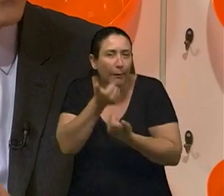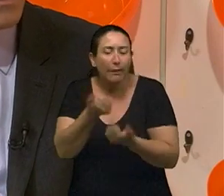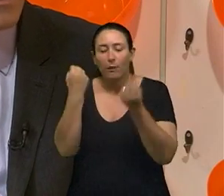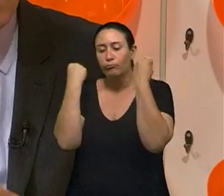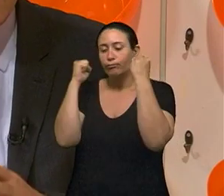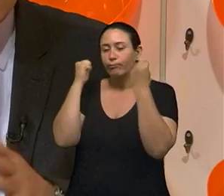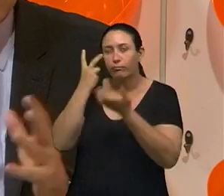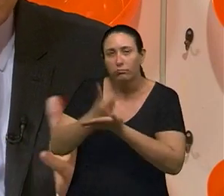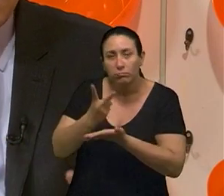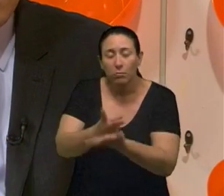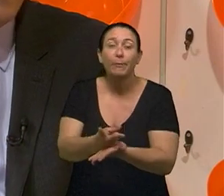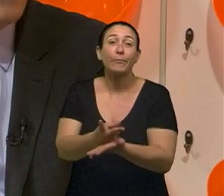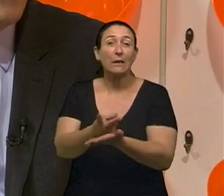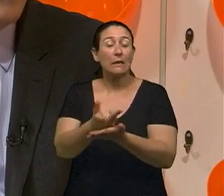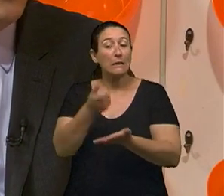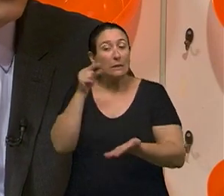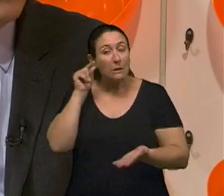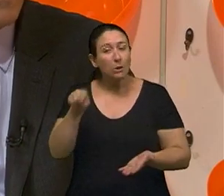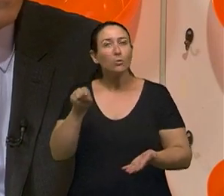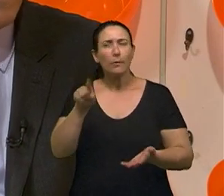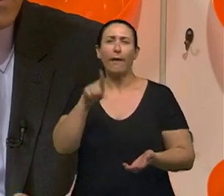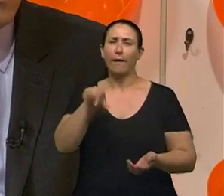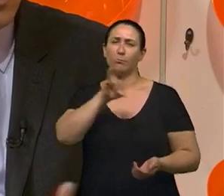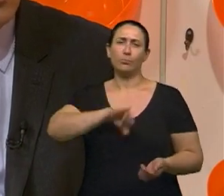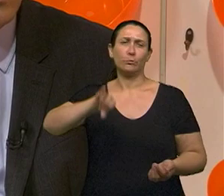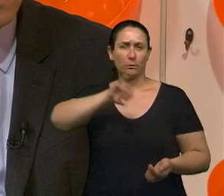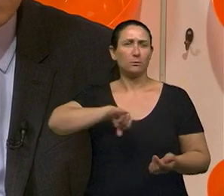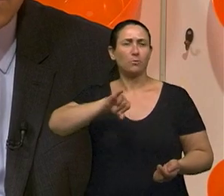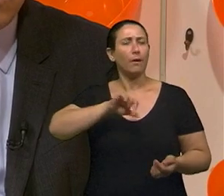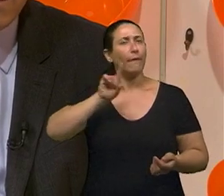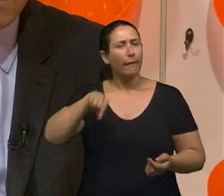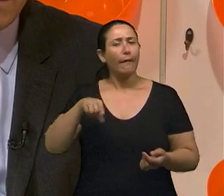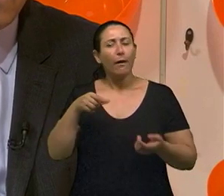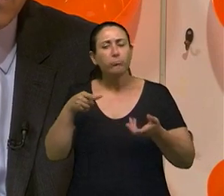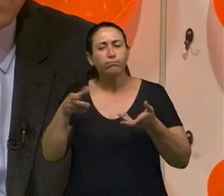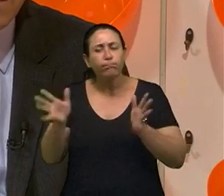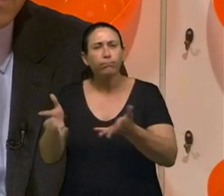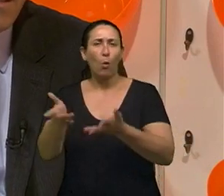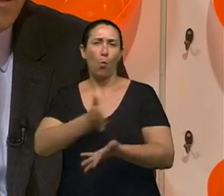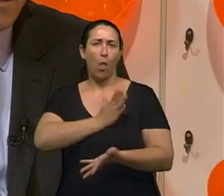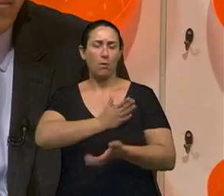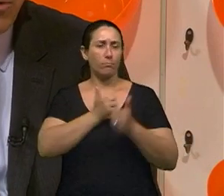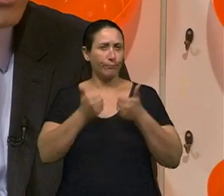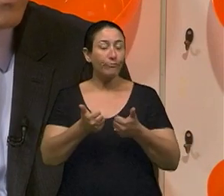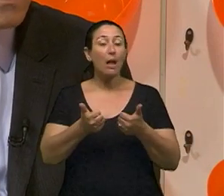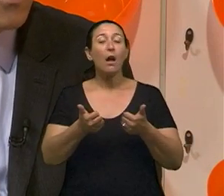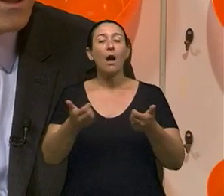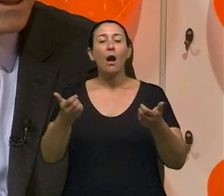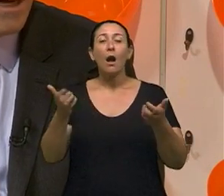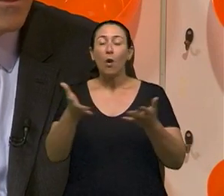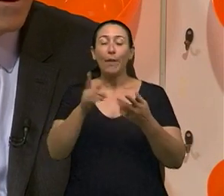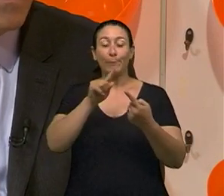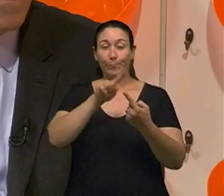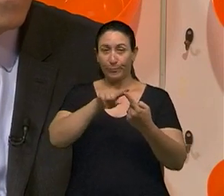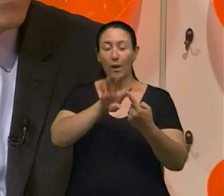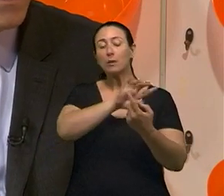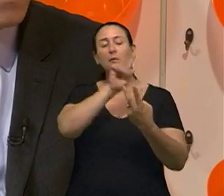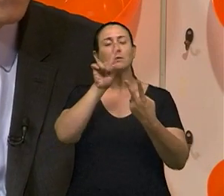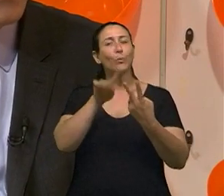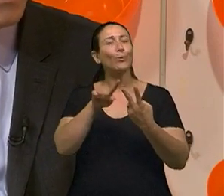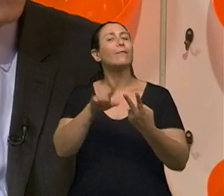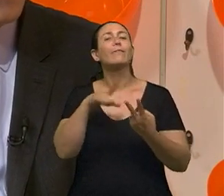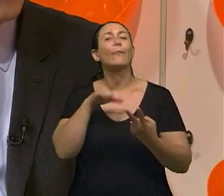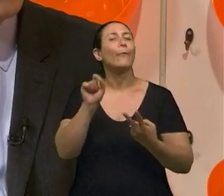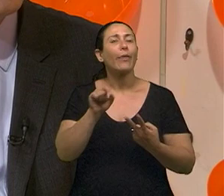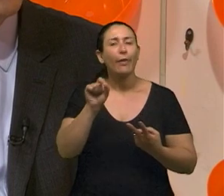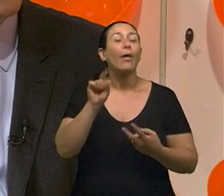físico regular isso eh é é útil paraa prevenção de todas as doenças cardiovasculares depois numa segunda etapa vem